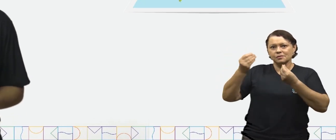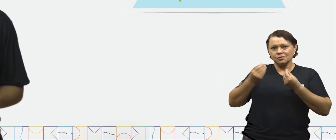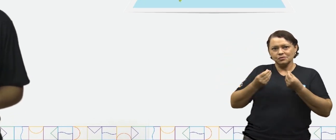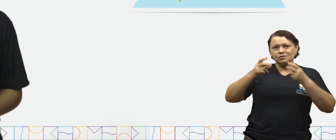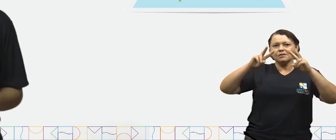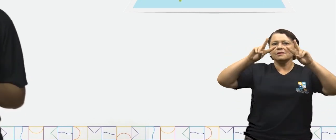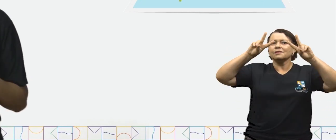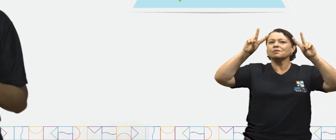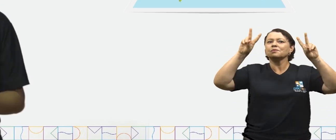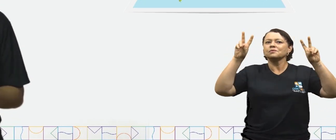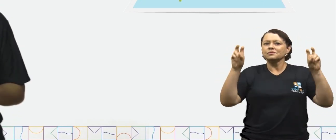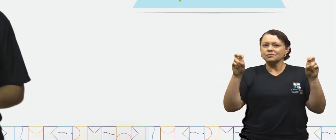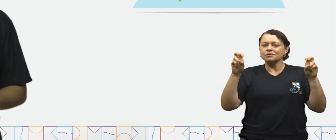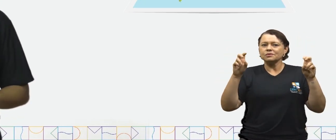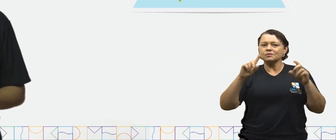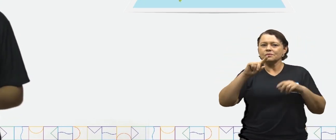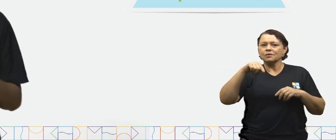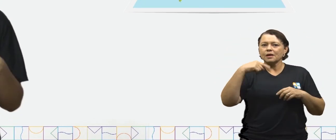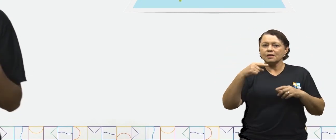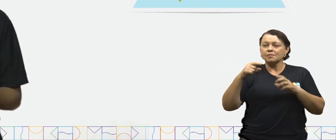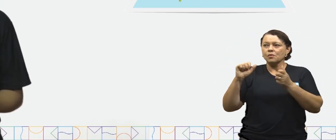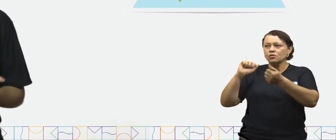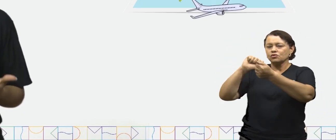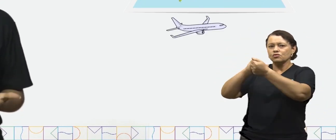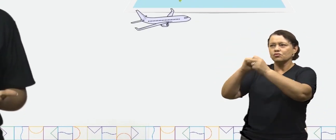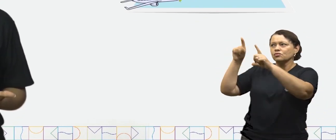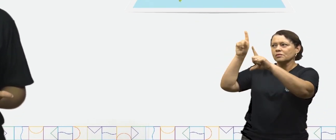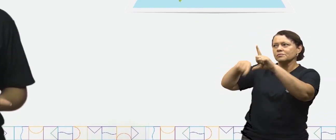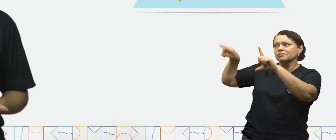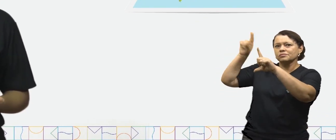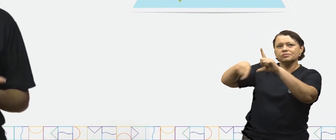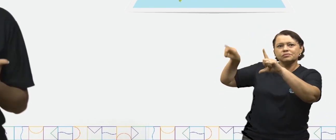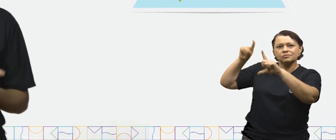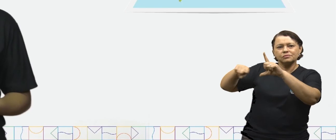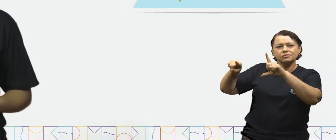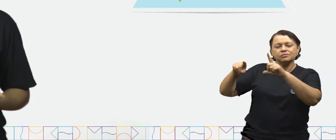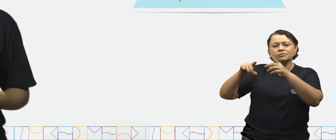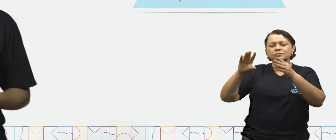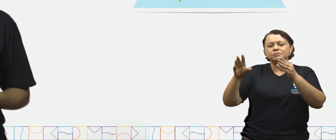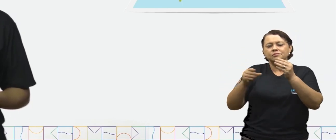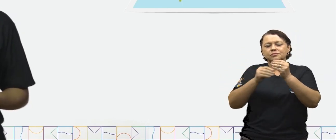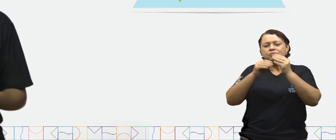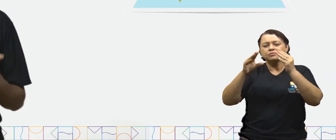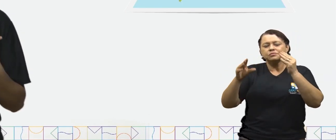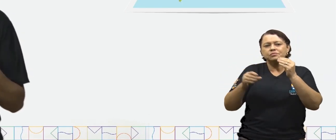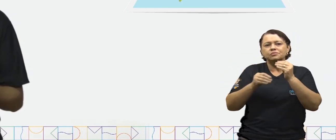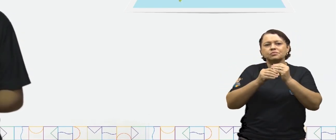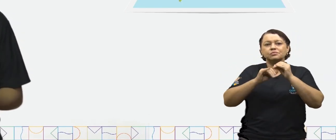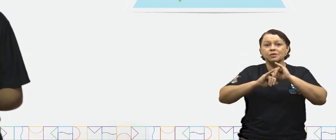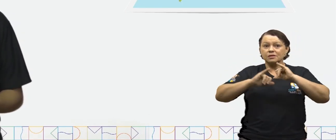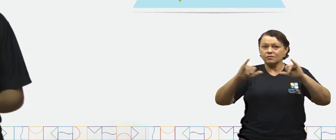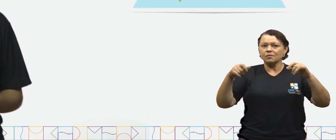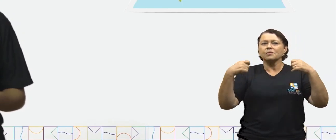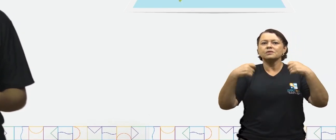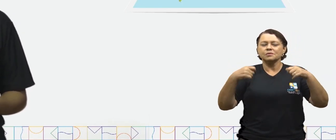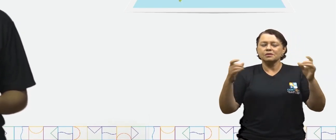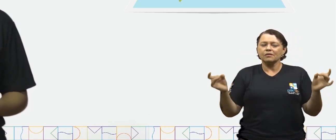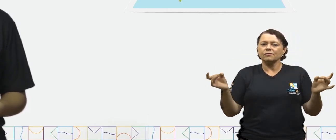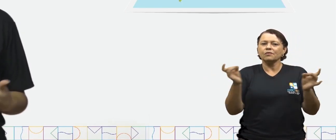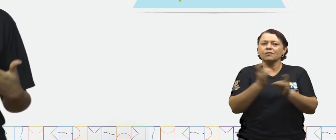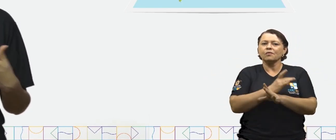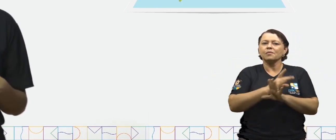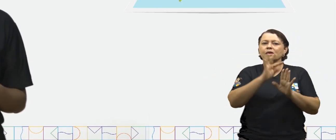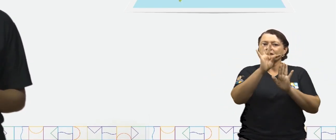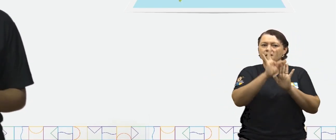da imaginação nos deu um título e fomos desenvolvendo com a roda de narrativas as informações